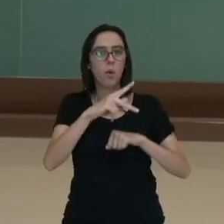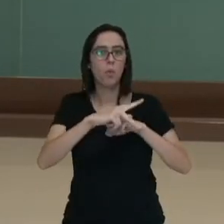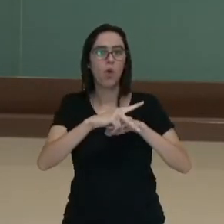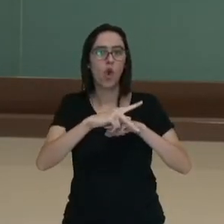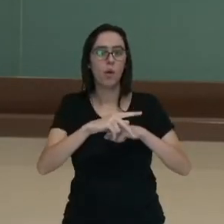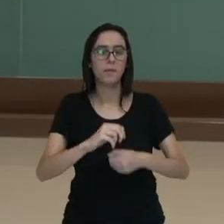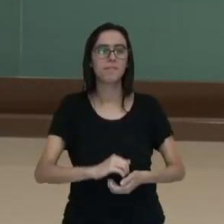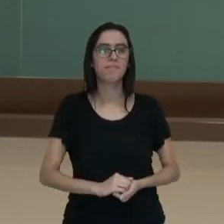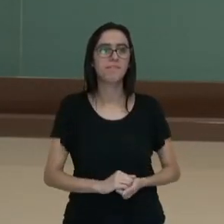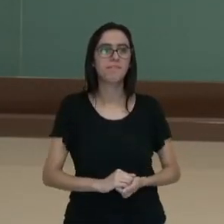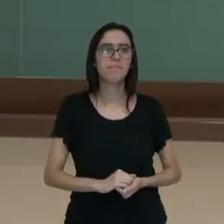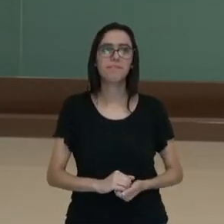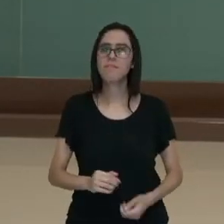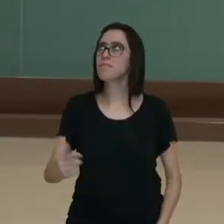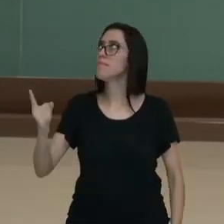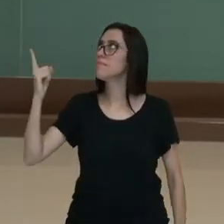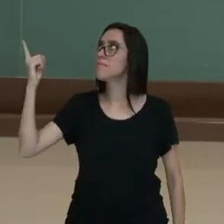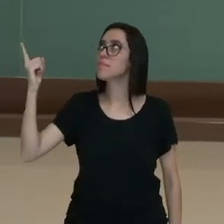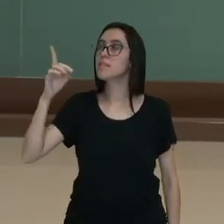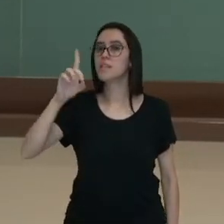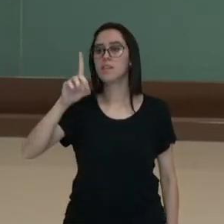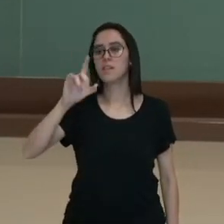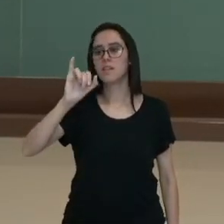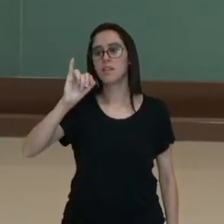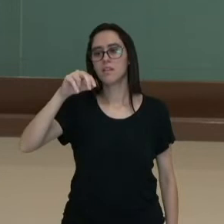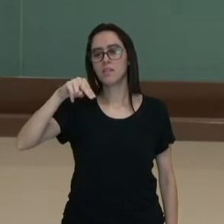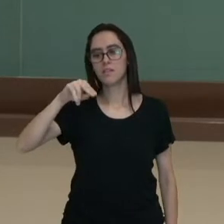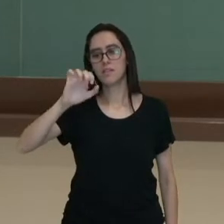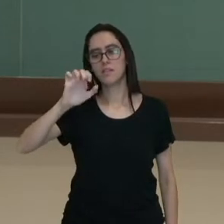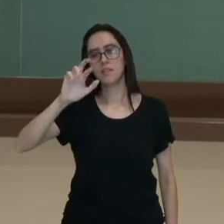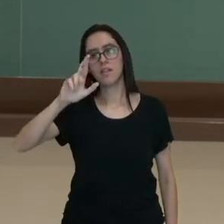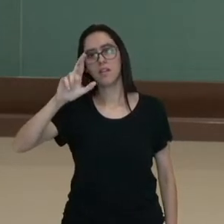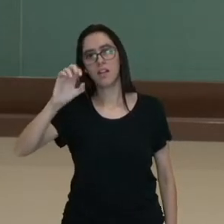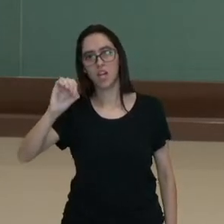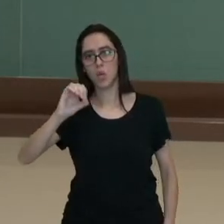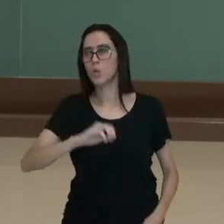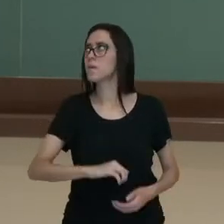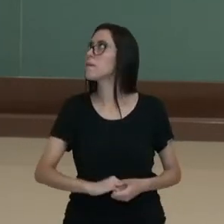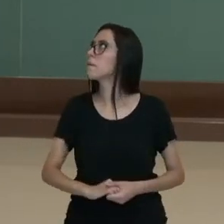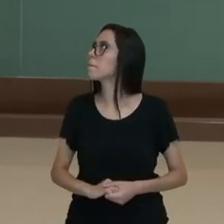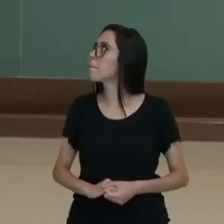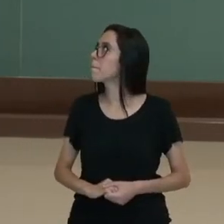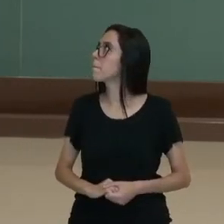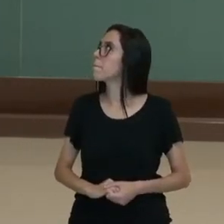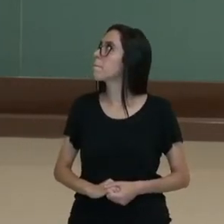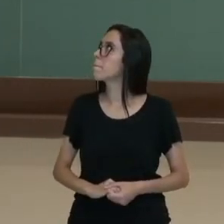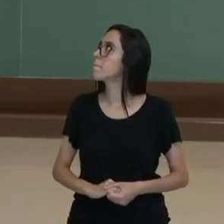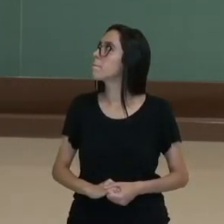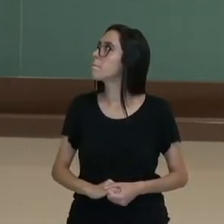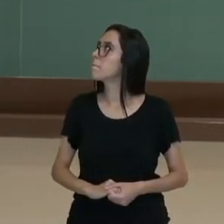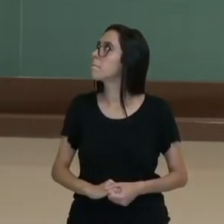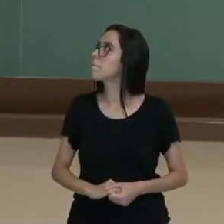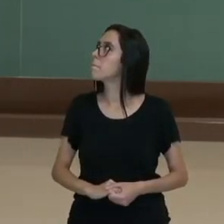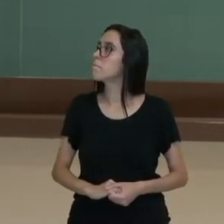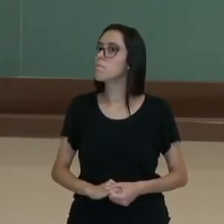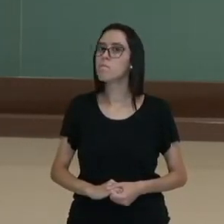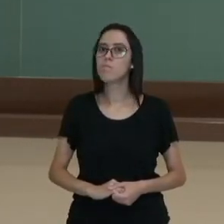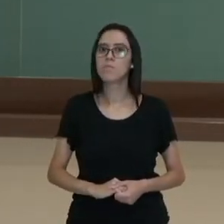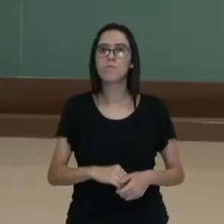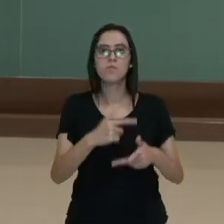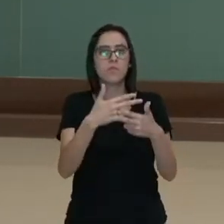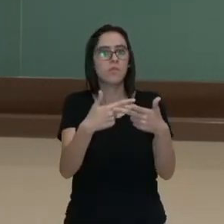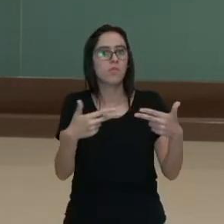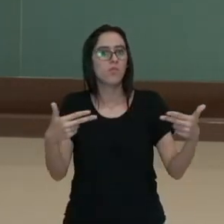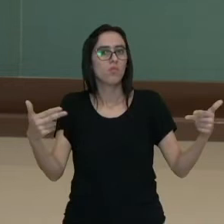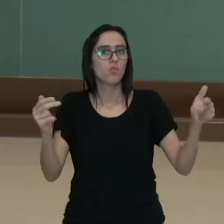Observem aqui, ó. Dinero, substantivo masculino. O algum vai vir acentuado. Algún.